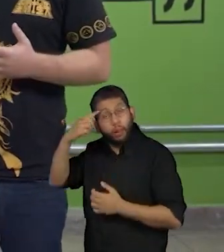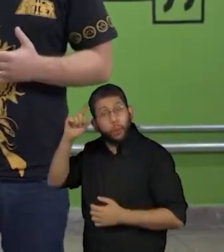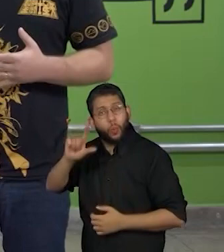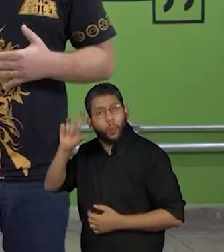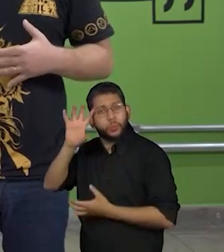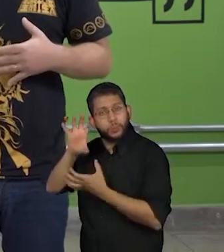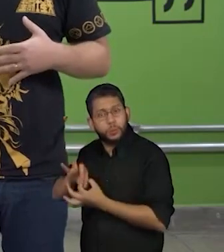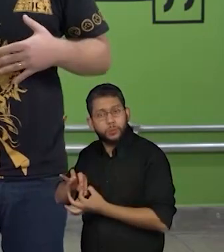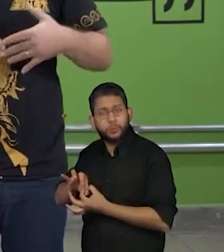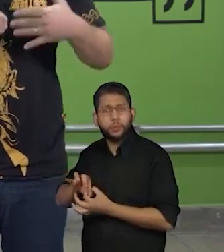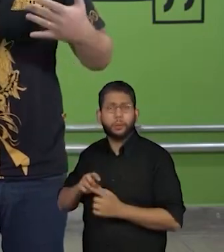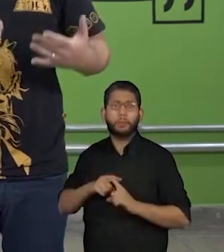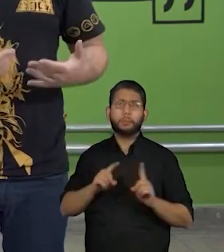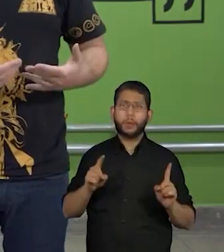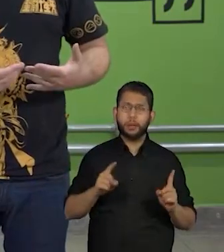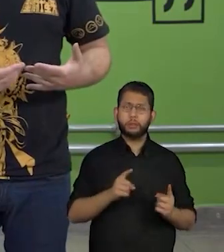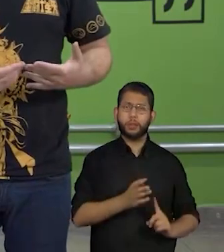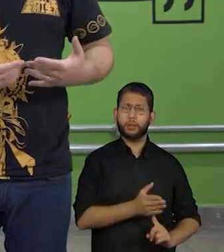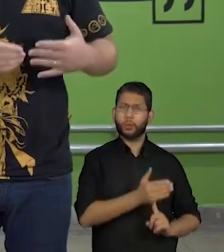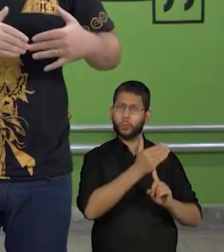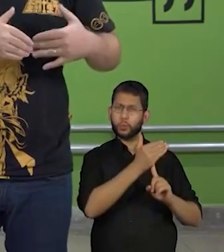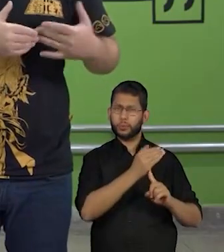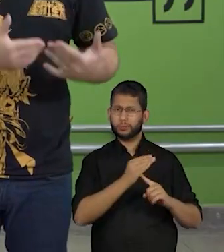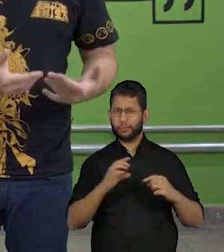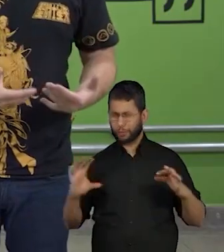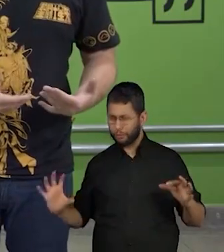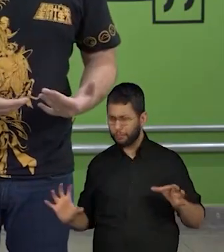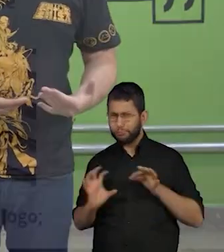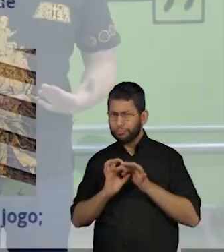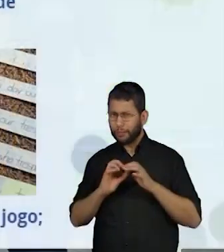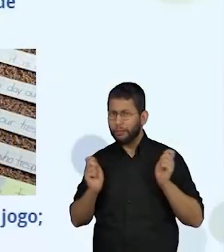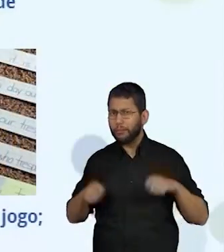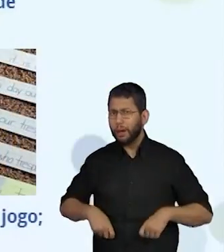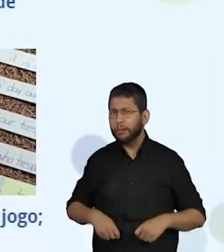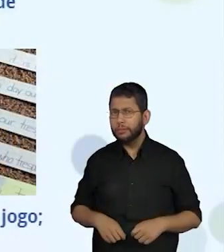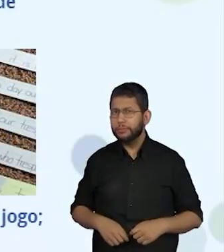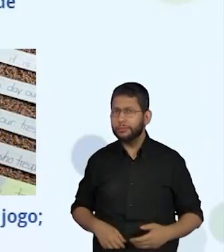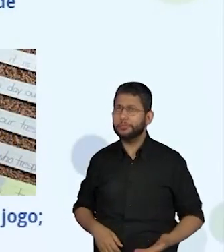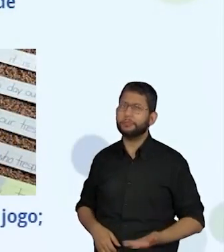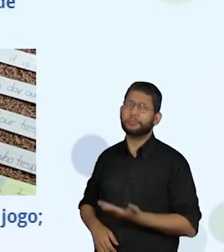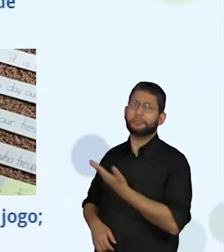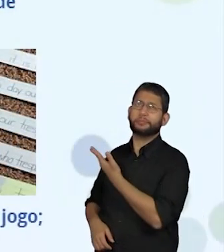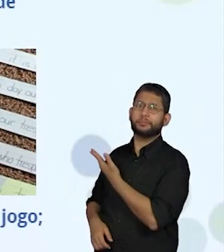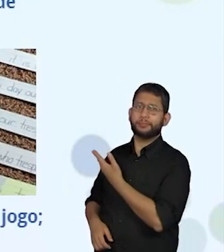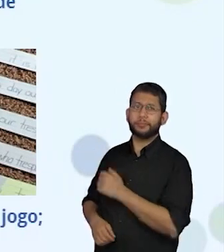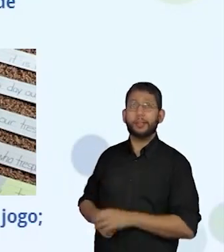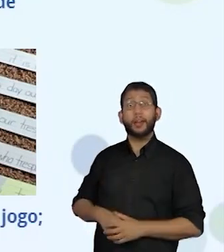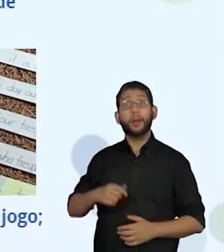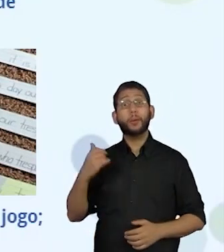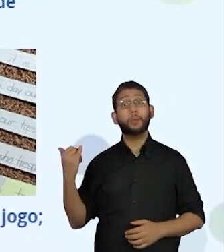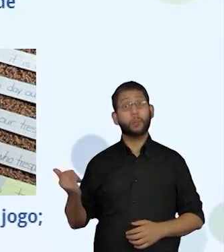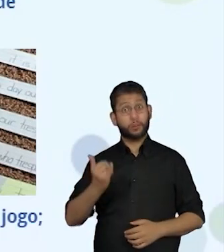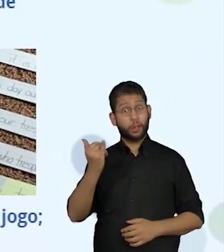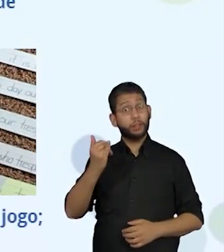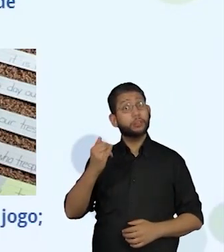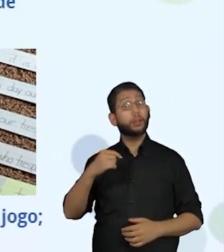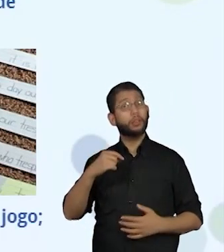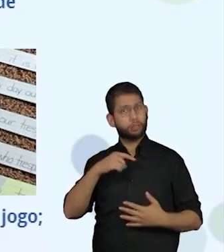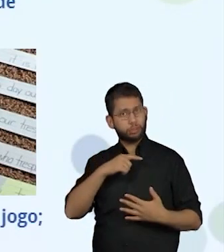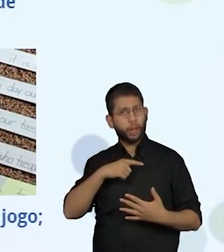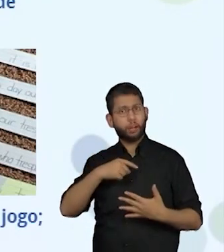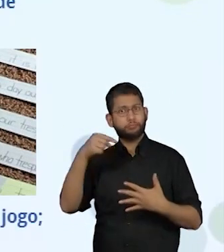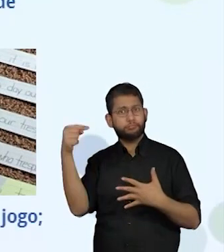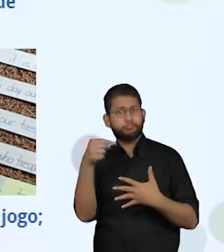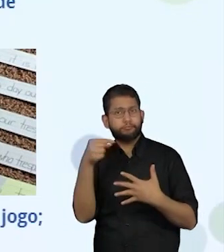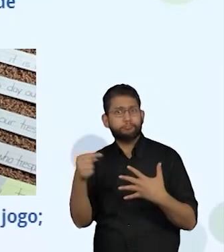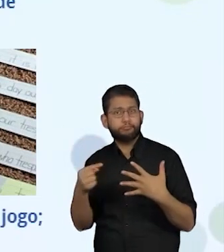com o universo já da tecnologia, né, da programação. E são sete relações que a gente consegue